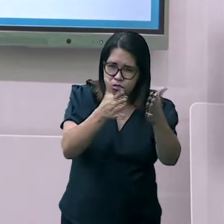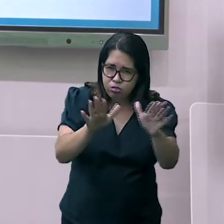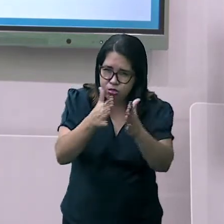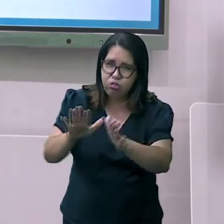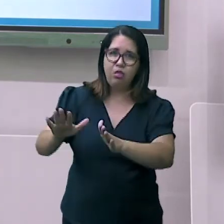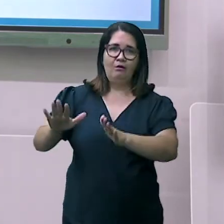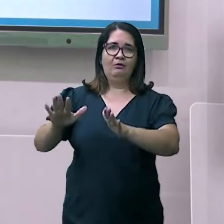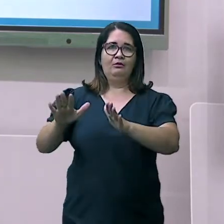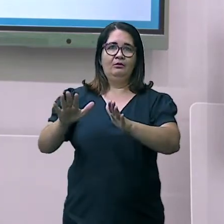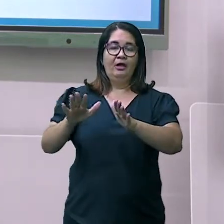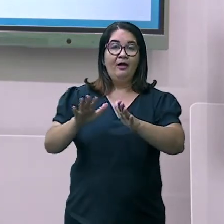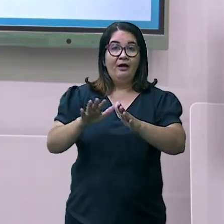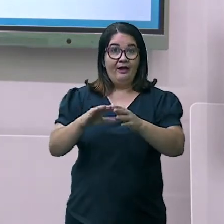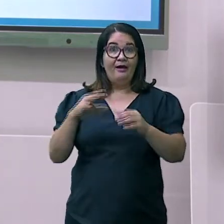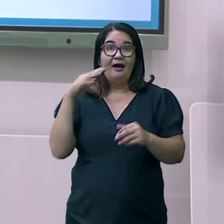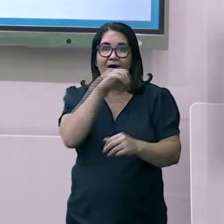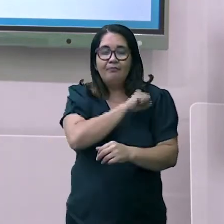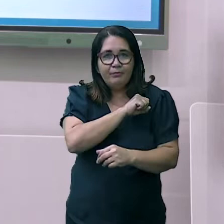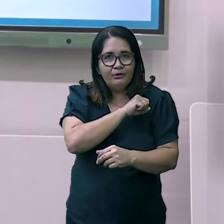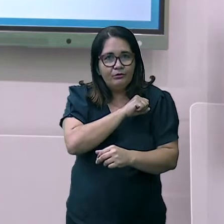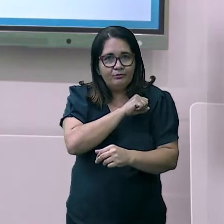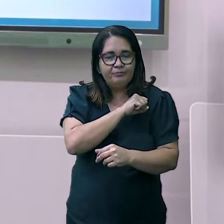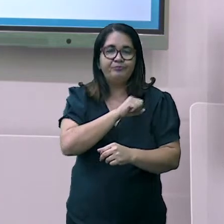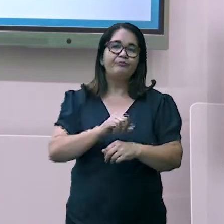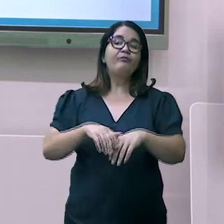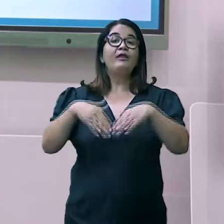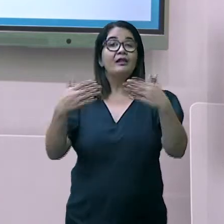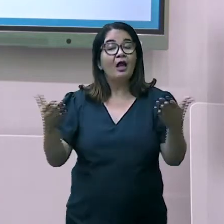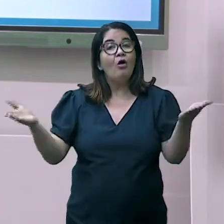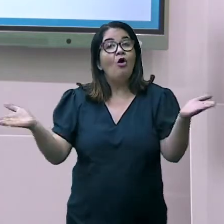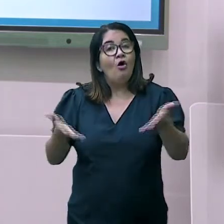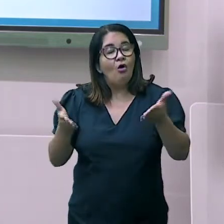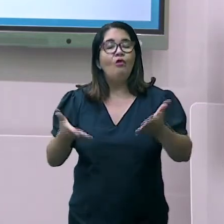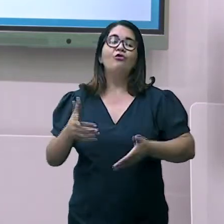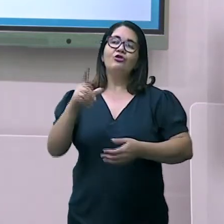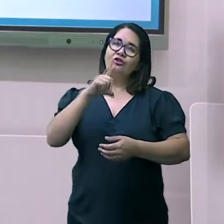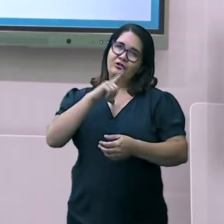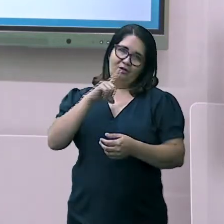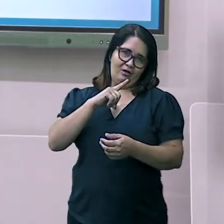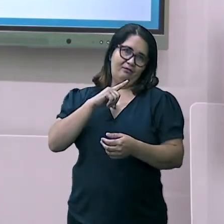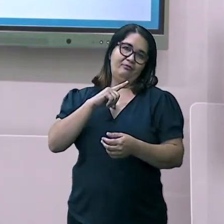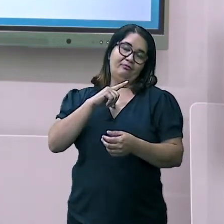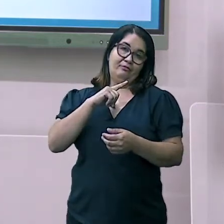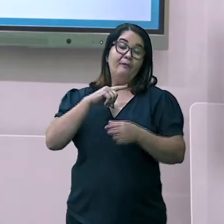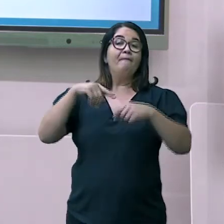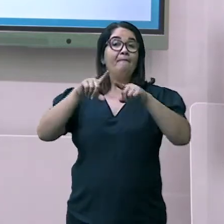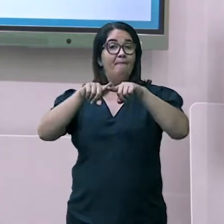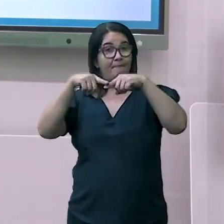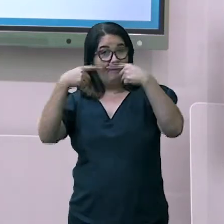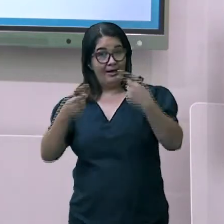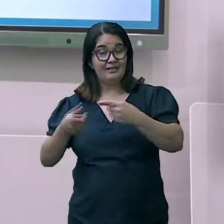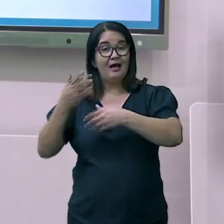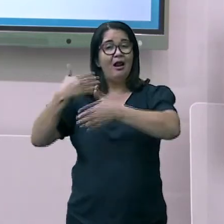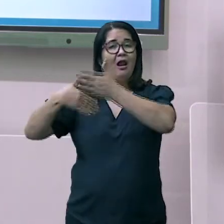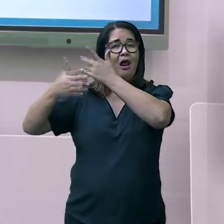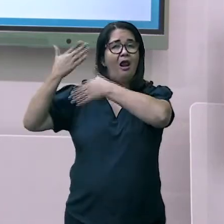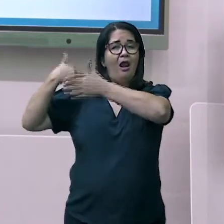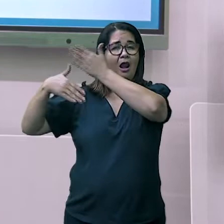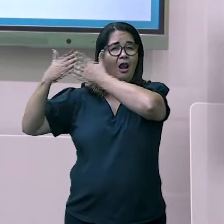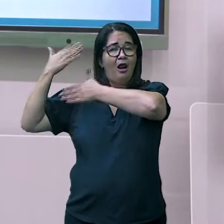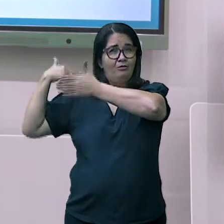sapateiro existe nos dias de hoje? Sim, existe, mas passou por uma evolução, passou